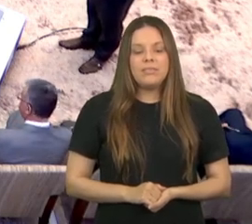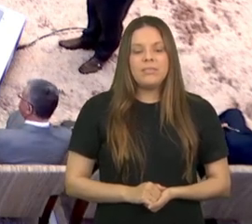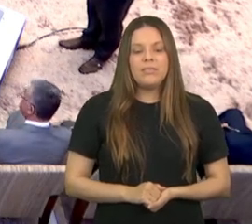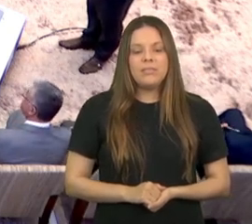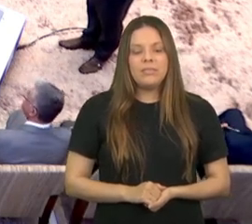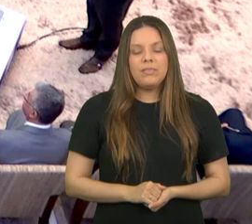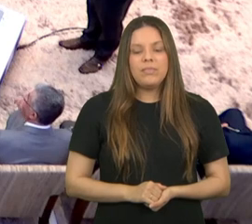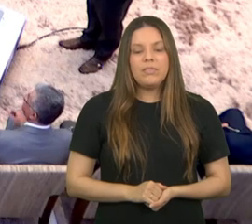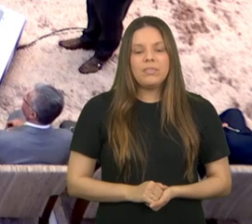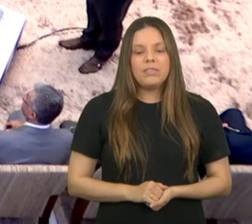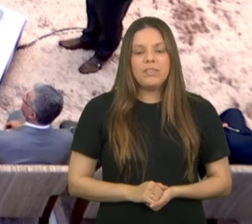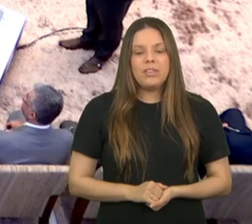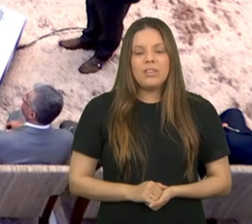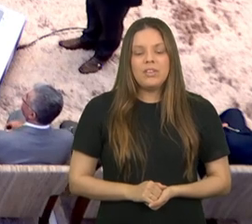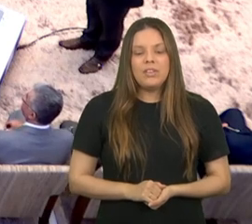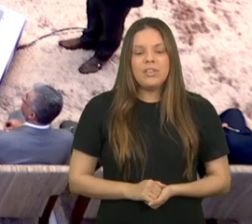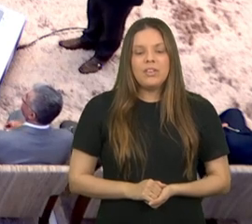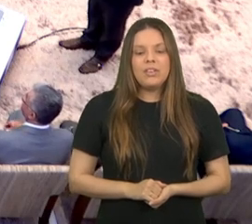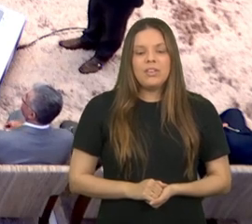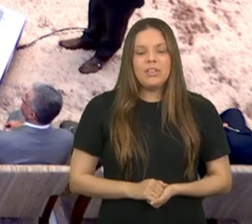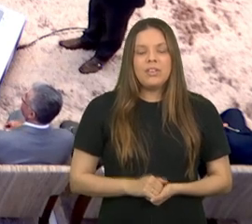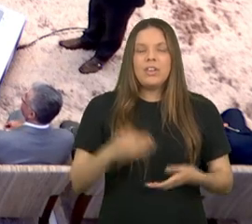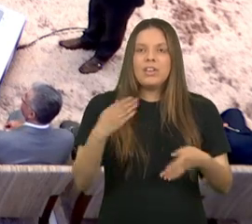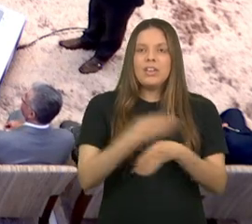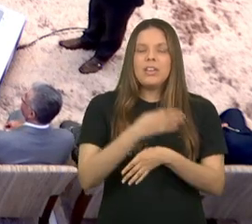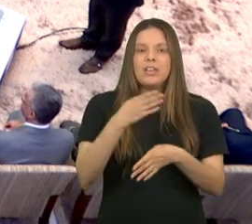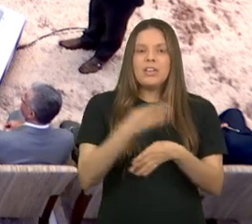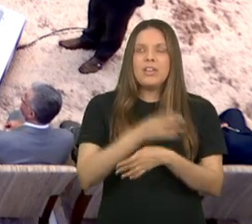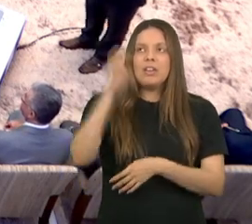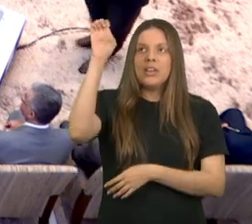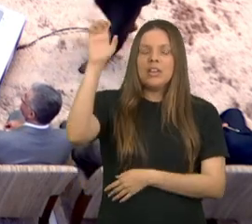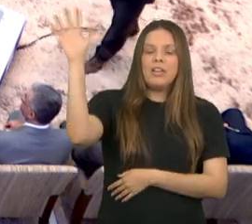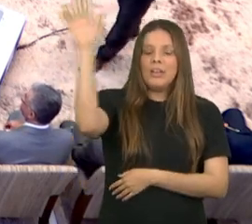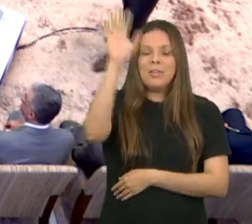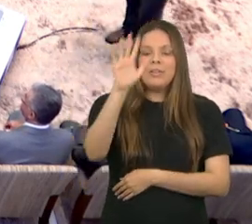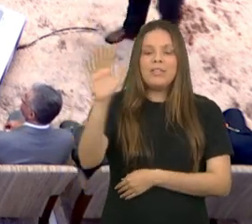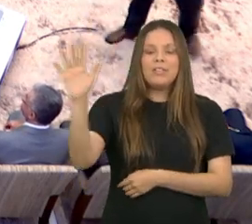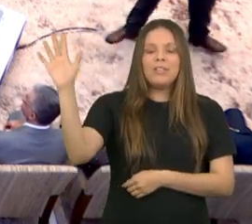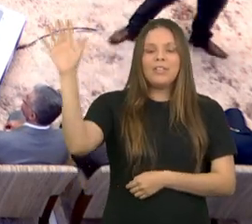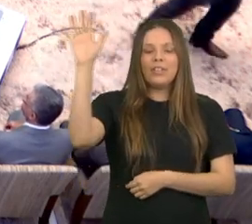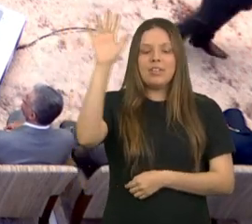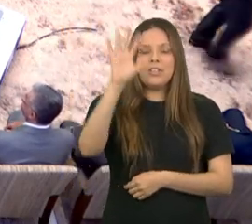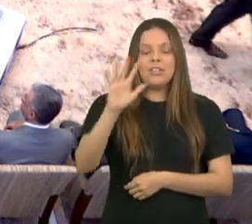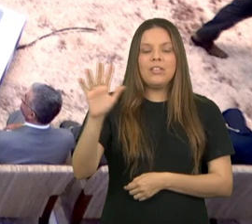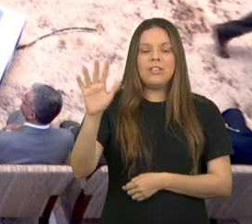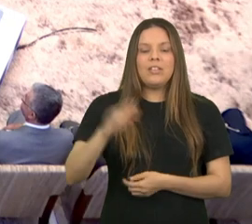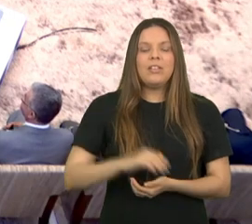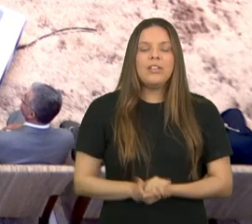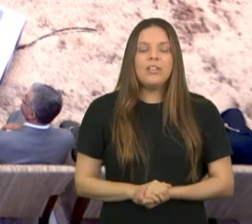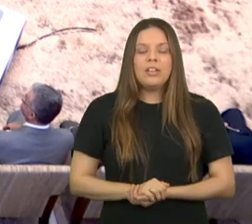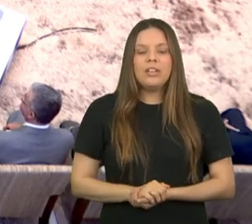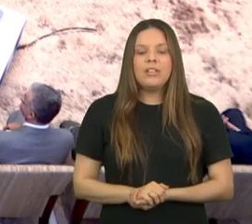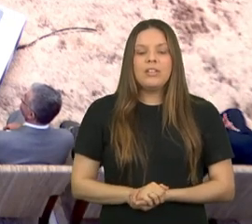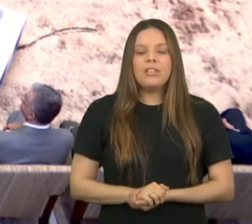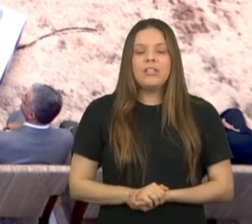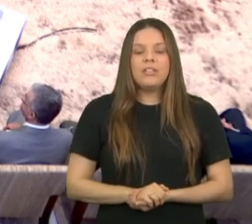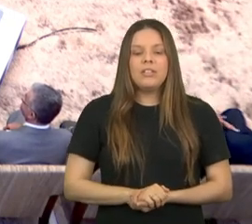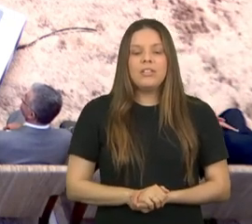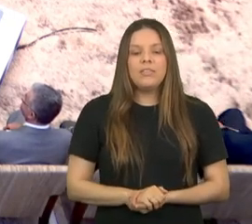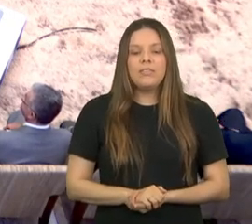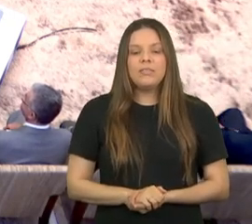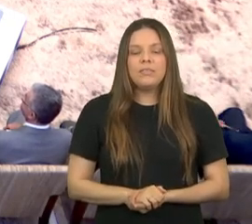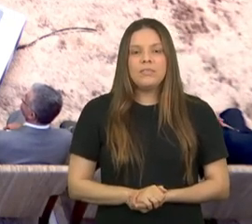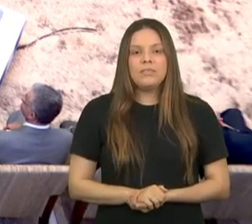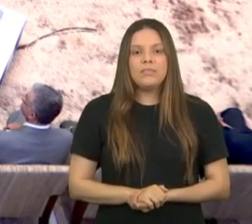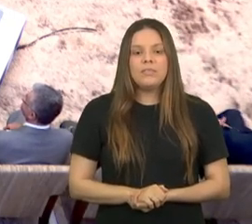agradecer que algumas mãos fizeram possíveis, porque estava difícil de chegar no prazo. Então, irmão Jofre,